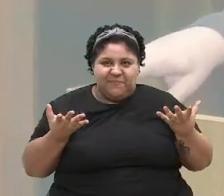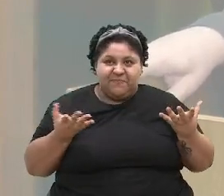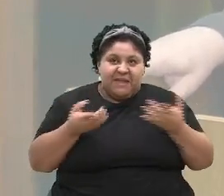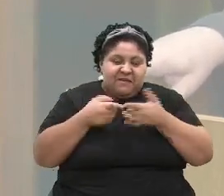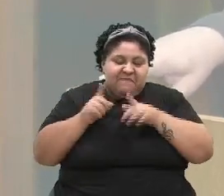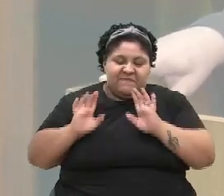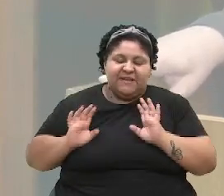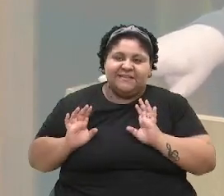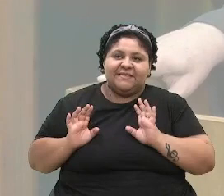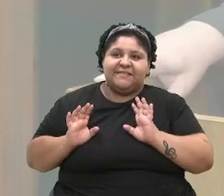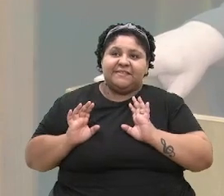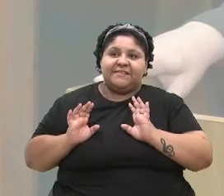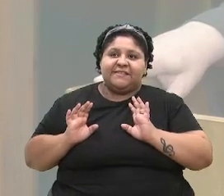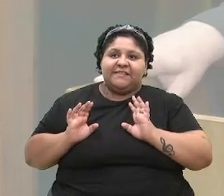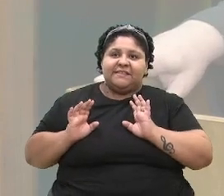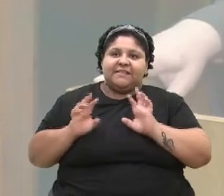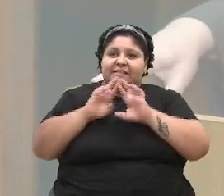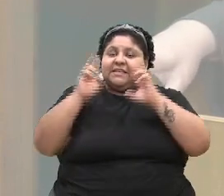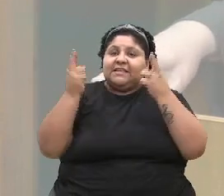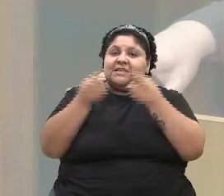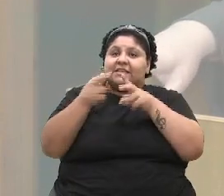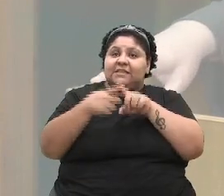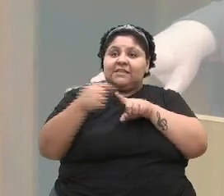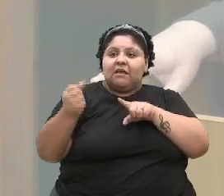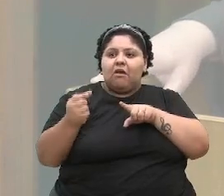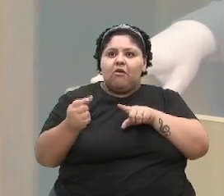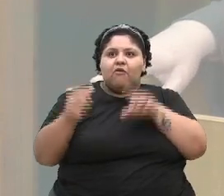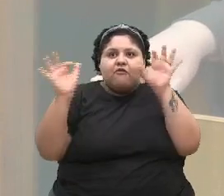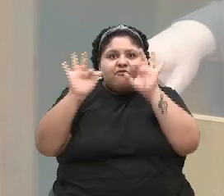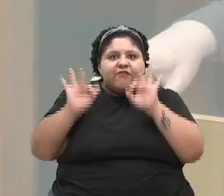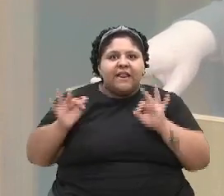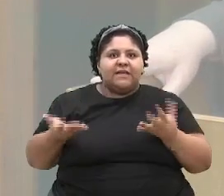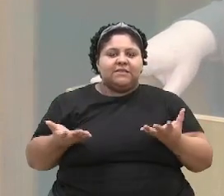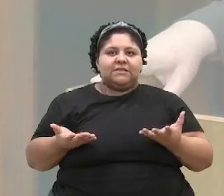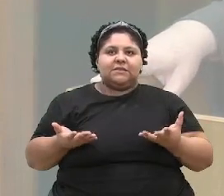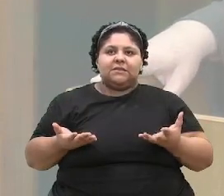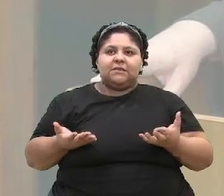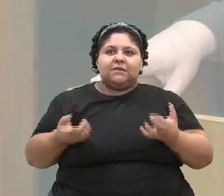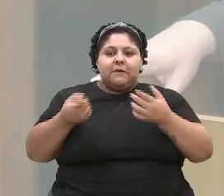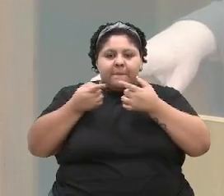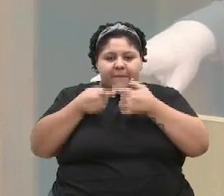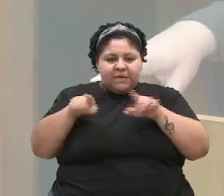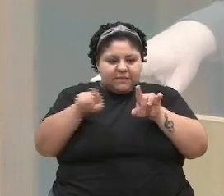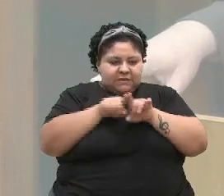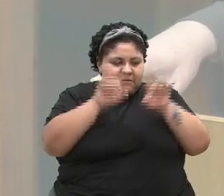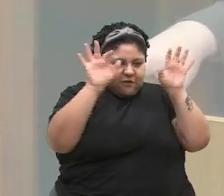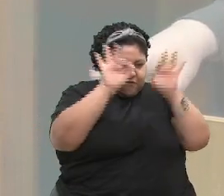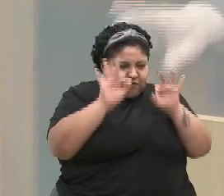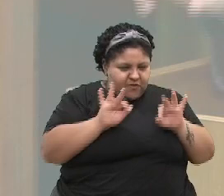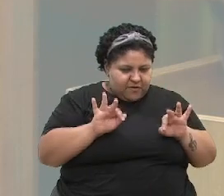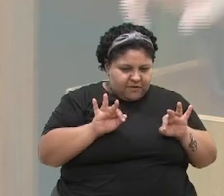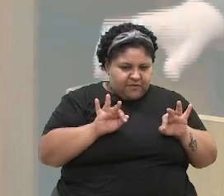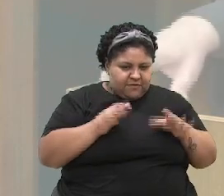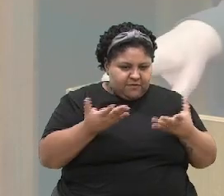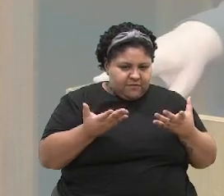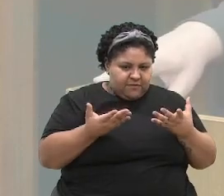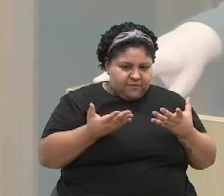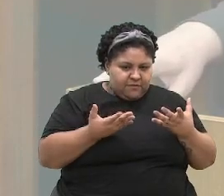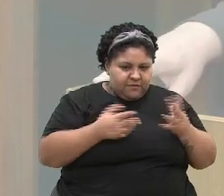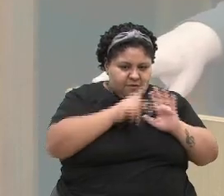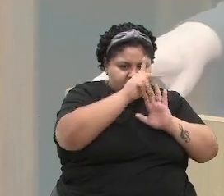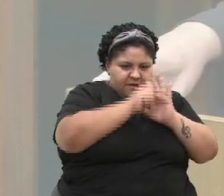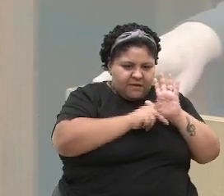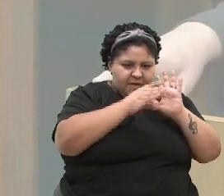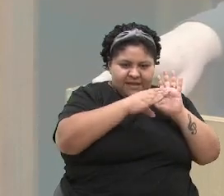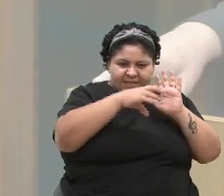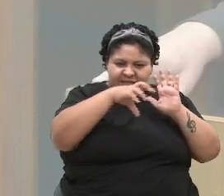enfim. A reunião eu saí de lá entusiasmado, mas o mesmo entusiasmo que eu tive com o plano da